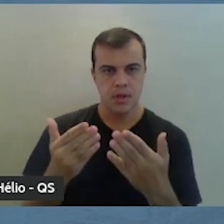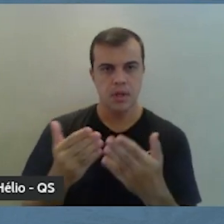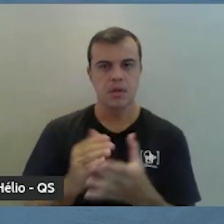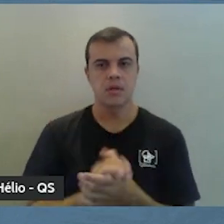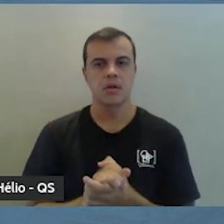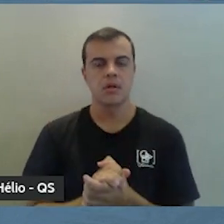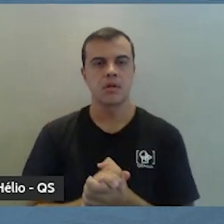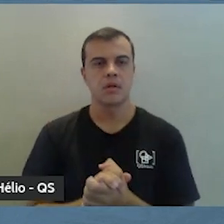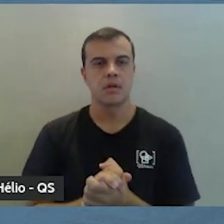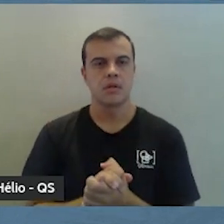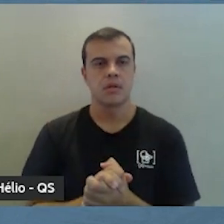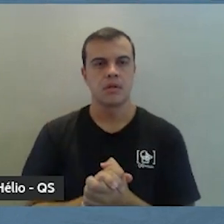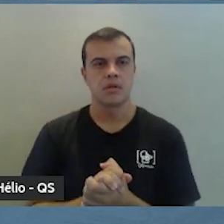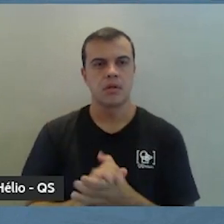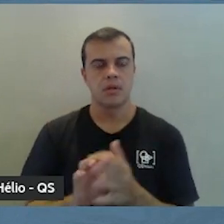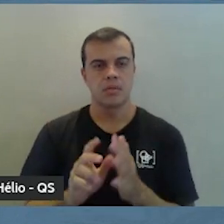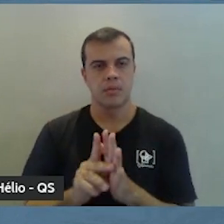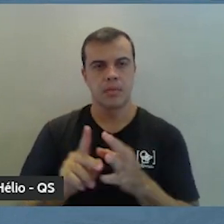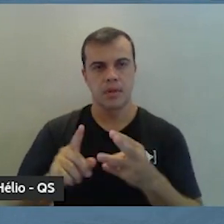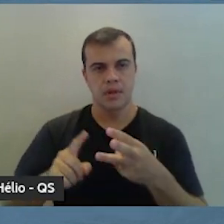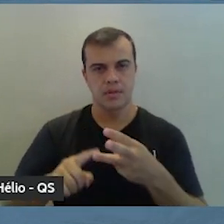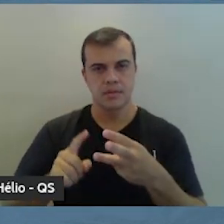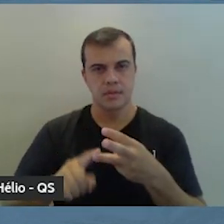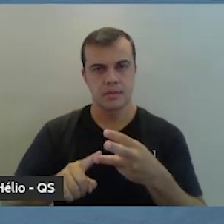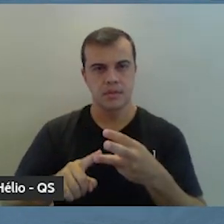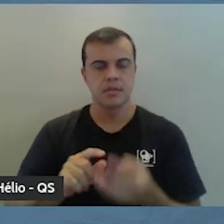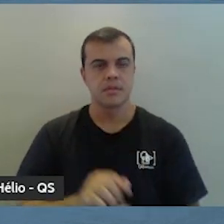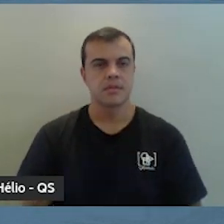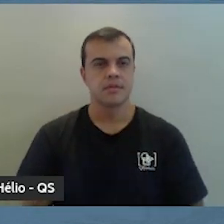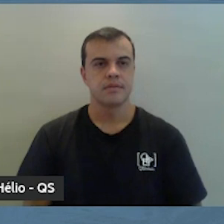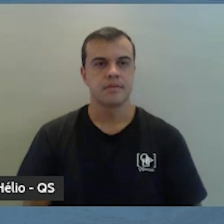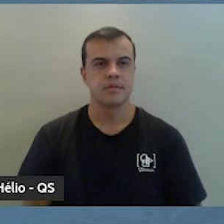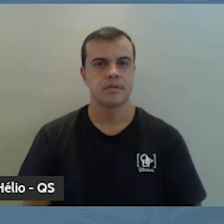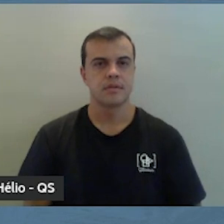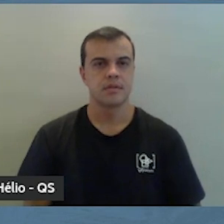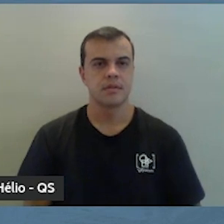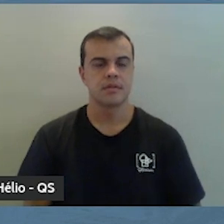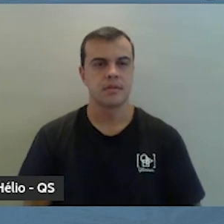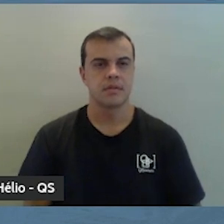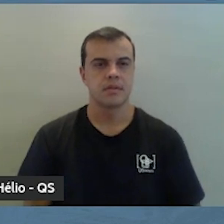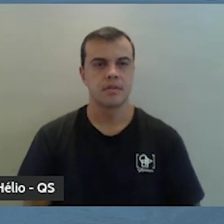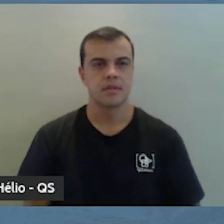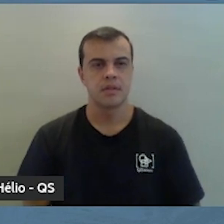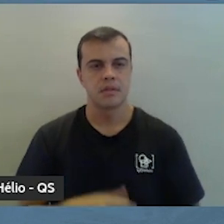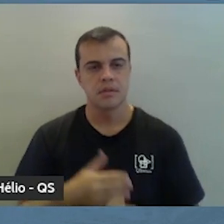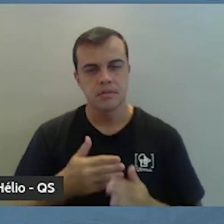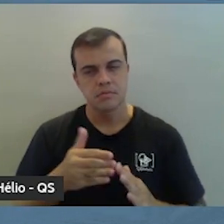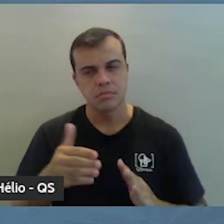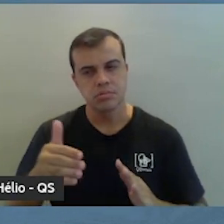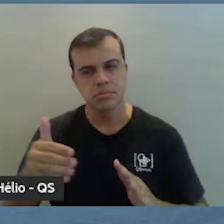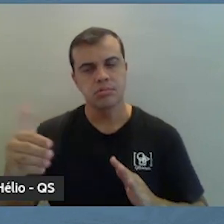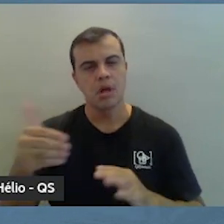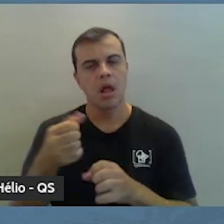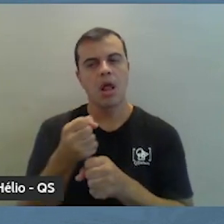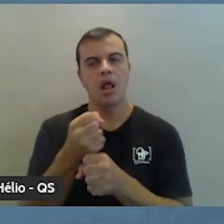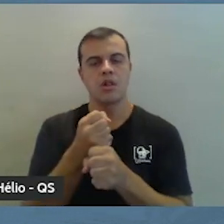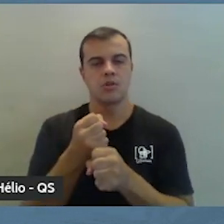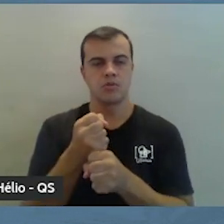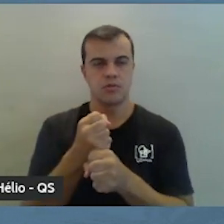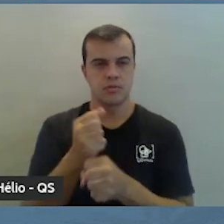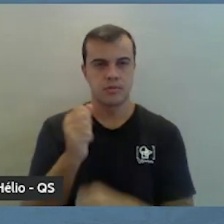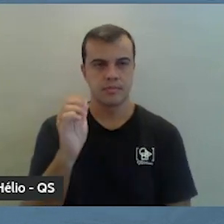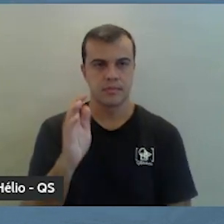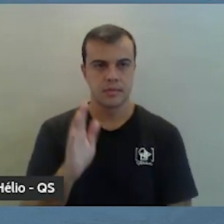a terceira fase. Então, ele se alonga durante muitos anos no